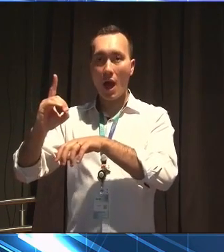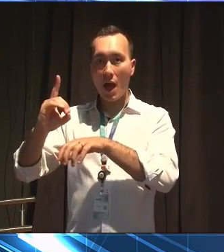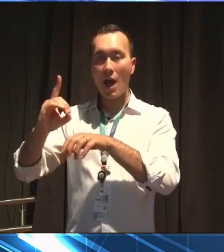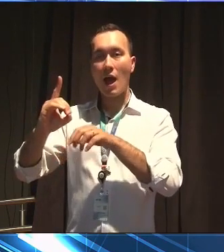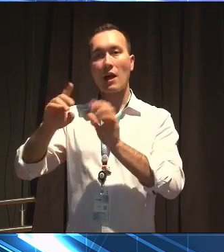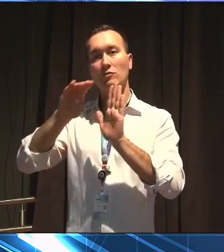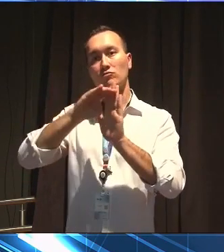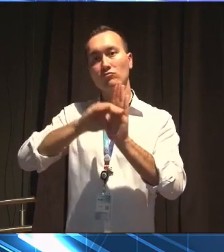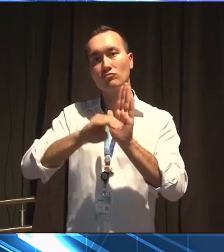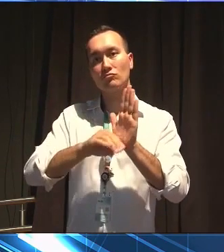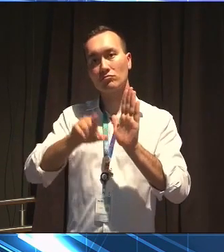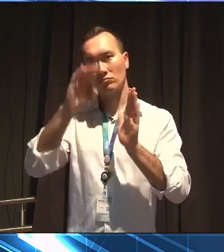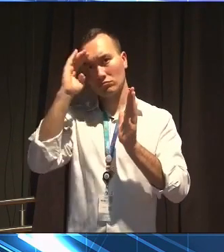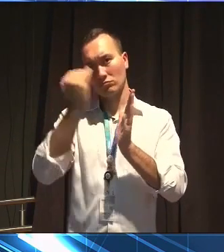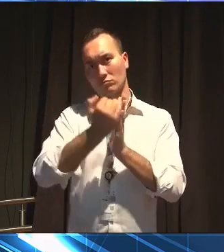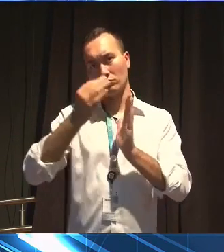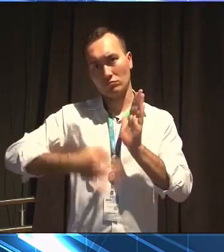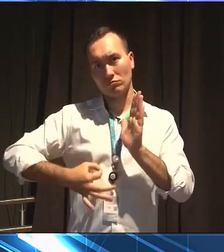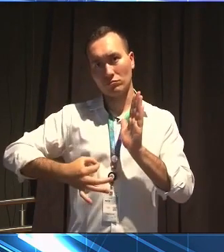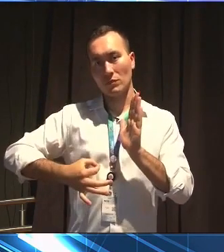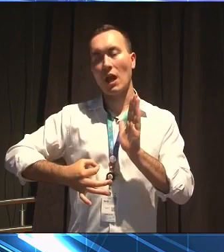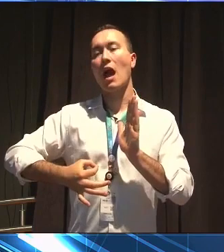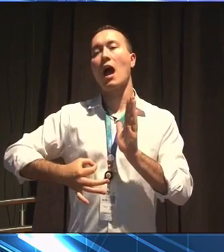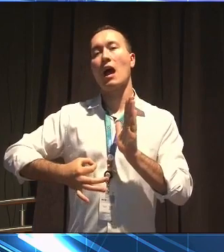acessos dentro ali do meu sistema.